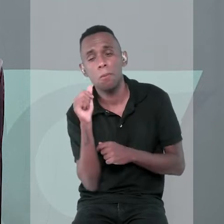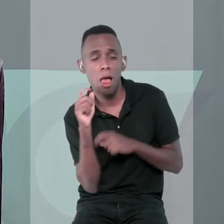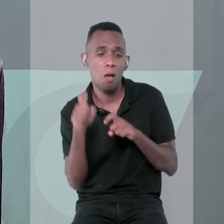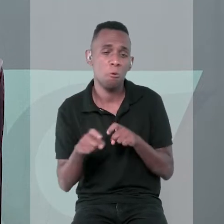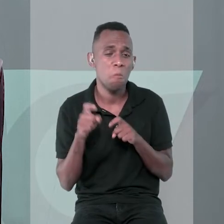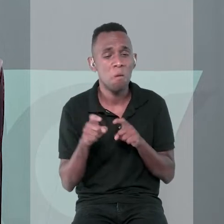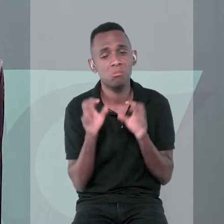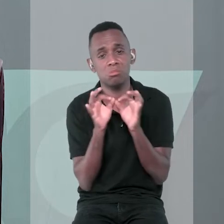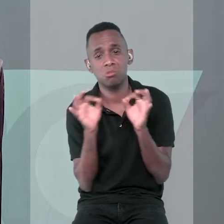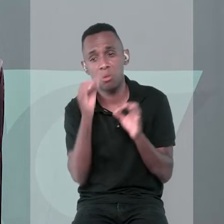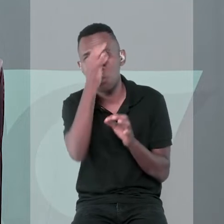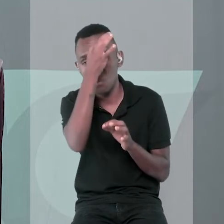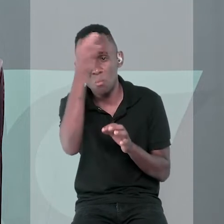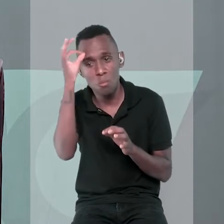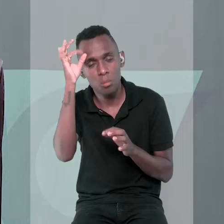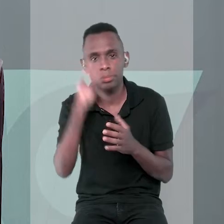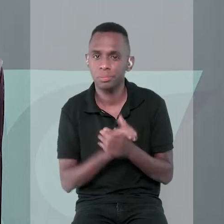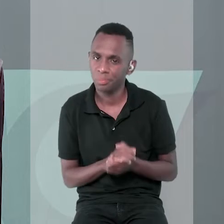inocente. Aí, quando você vai